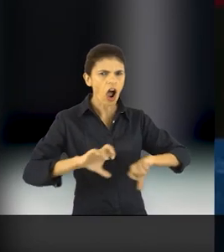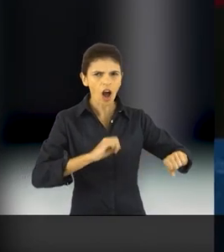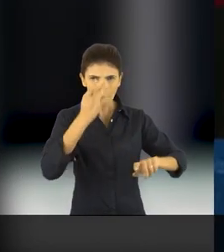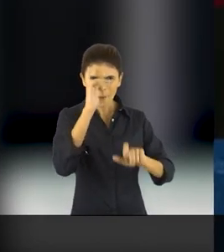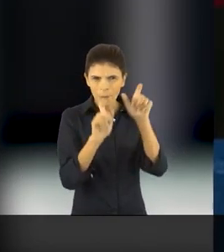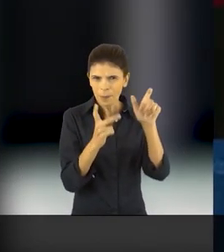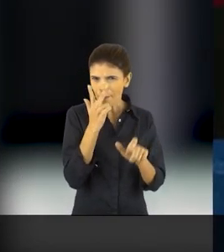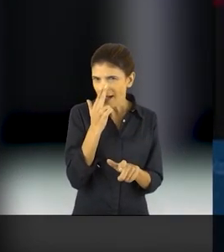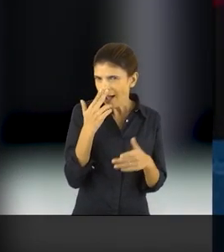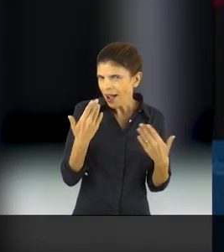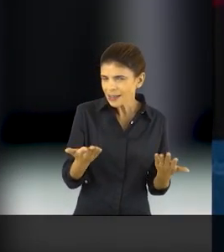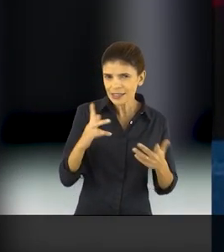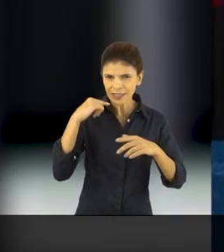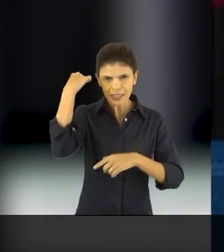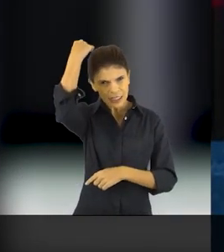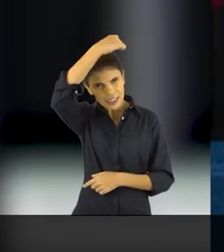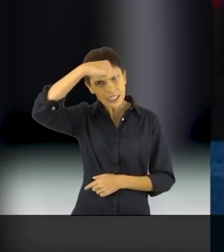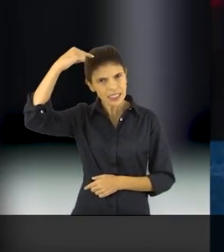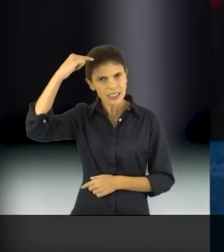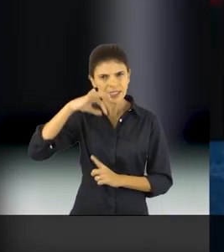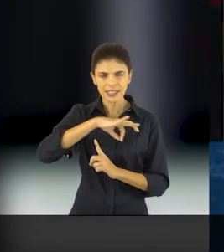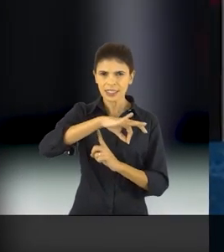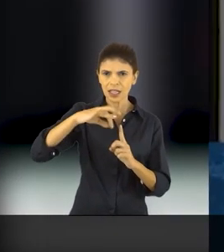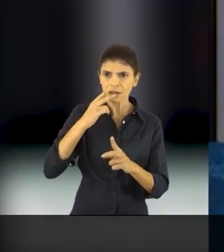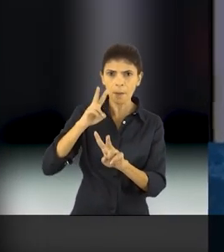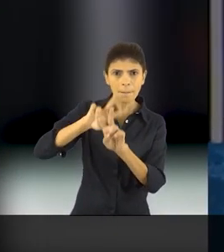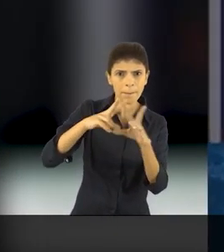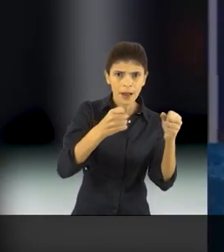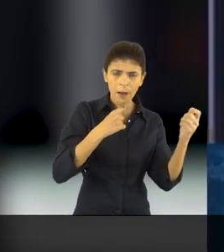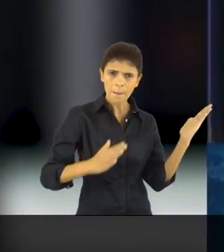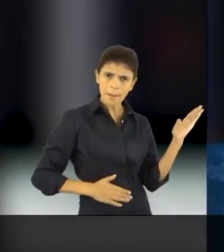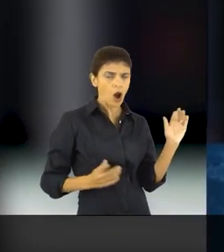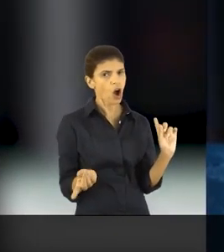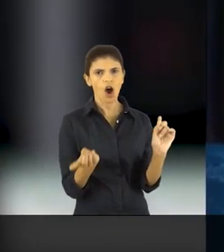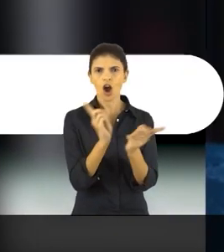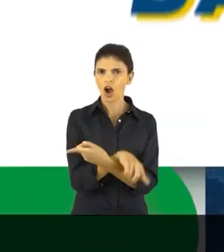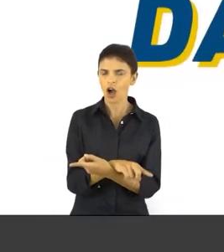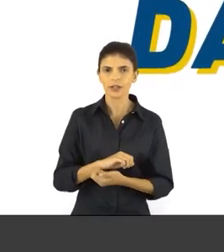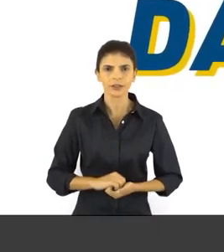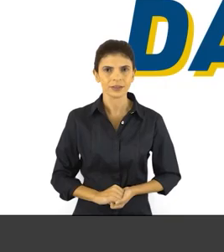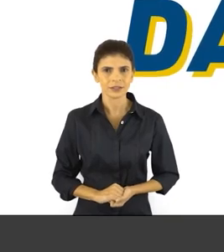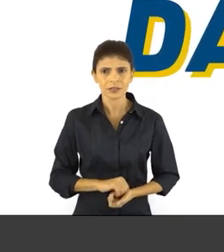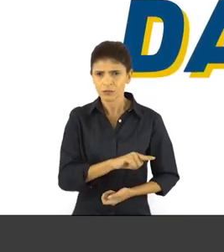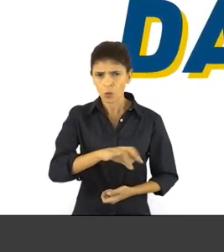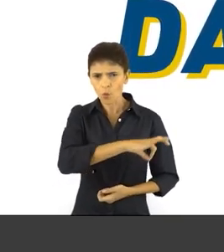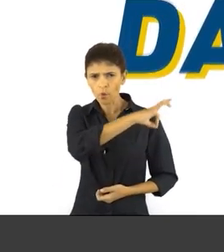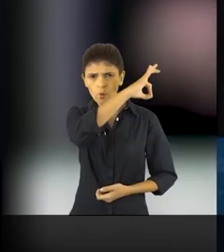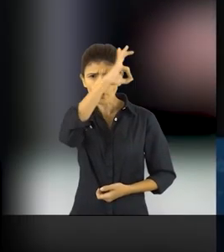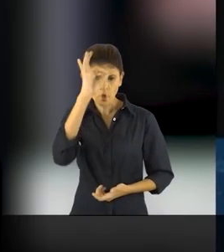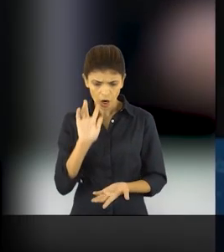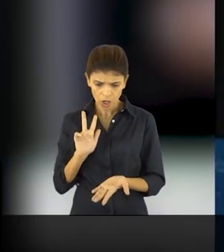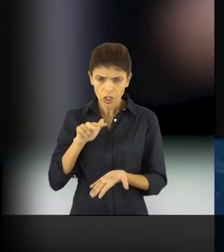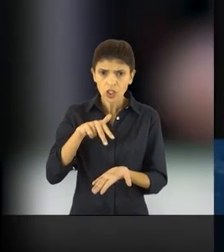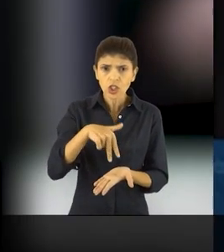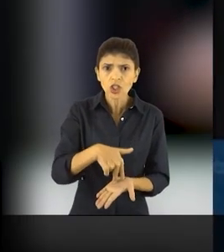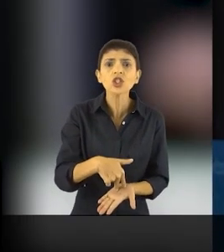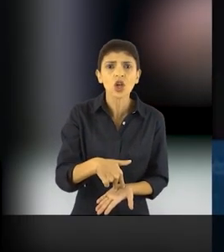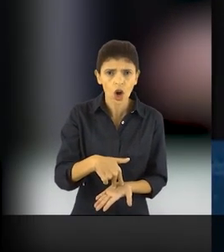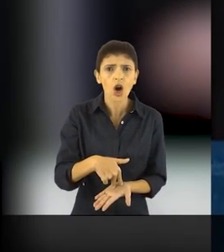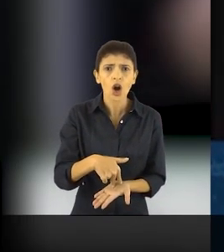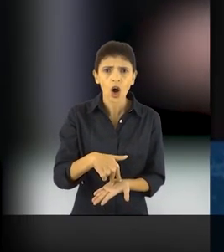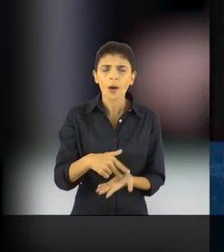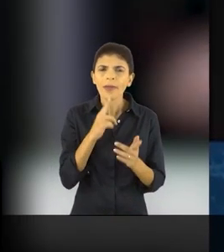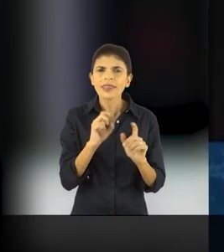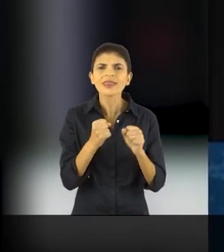quem rouba nesse país é santo e quem prende é bandido. É justamente ao contrário. Ninguém sobe aqui, ó,